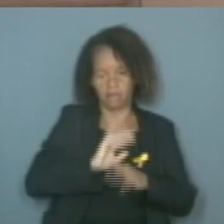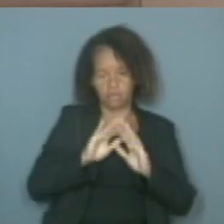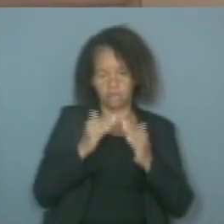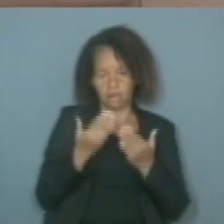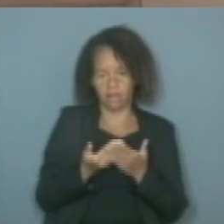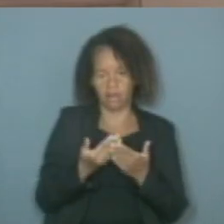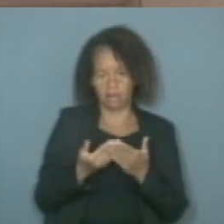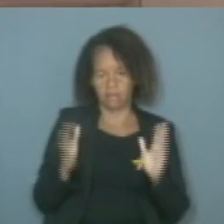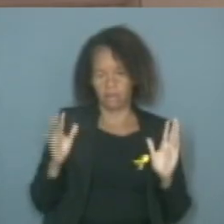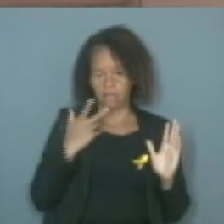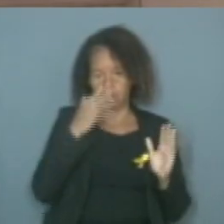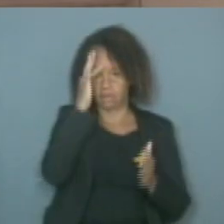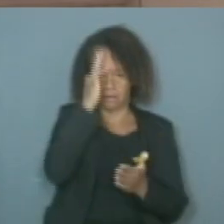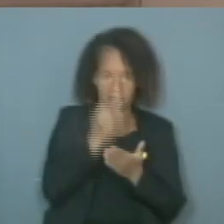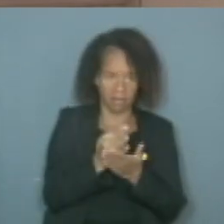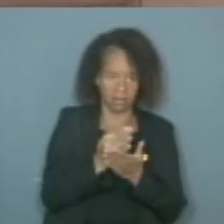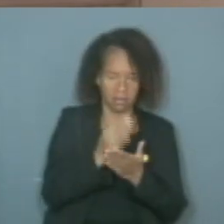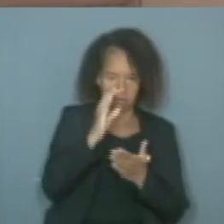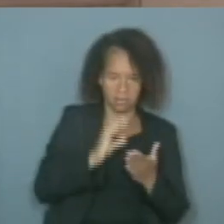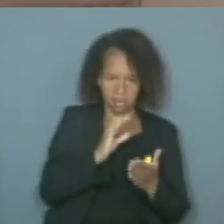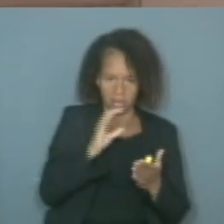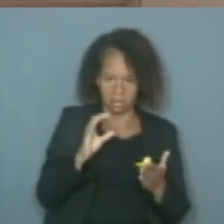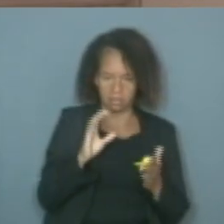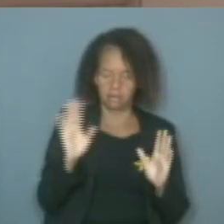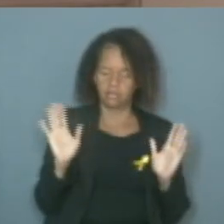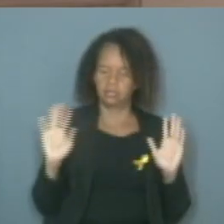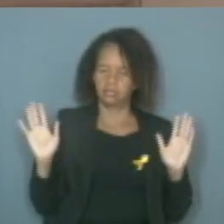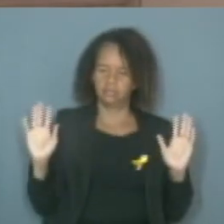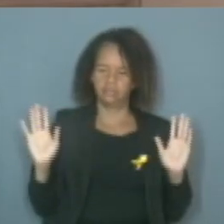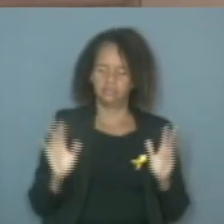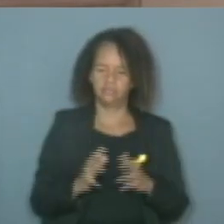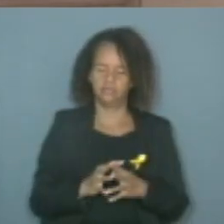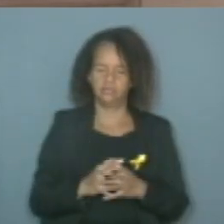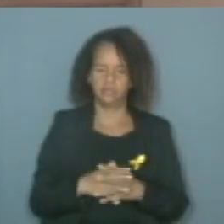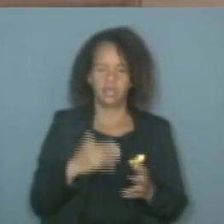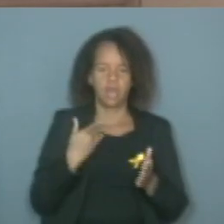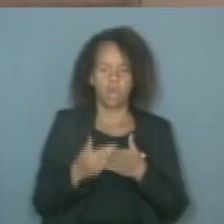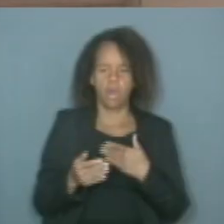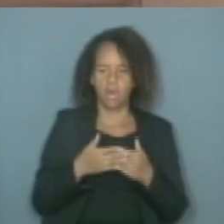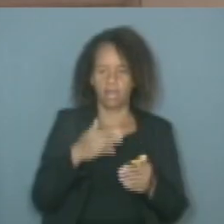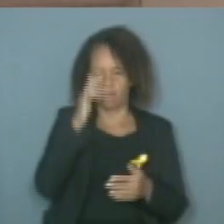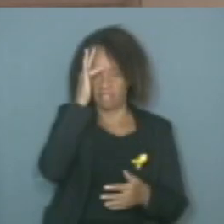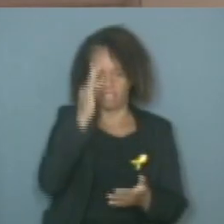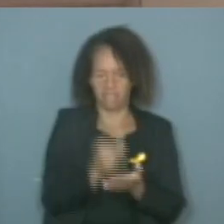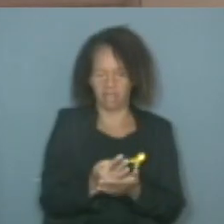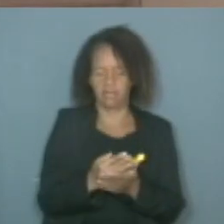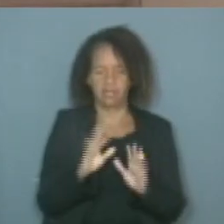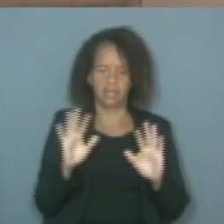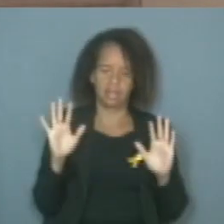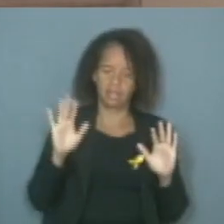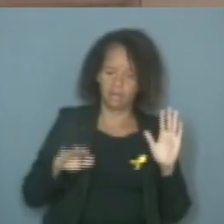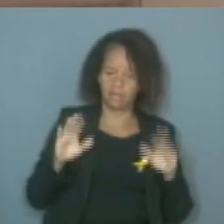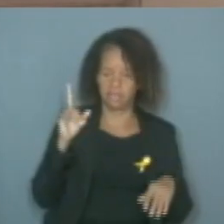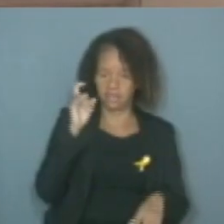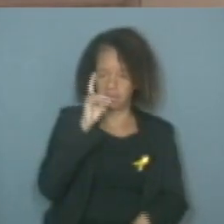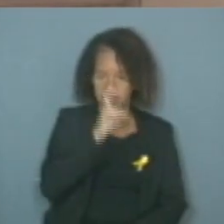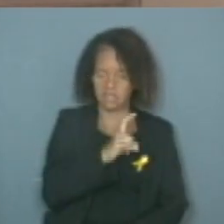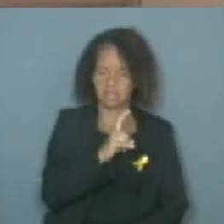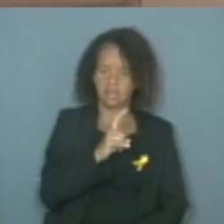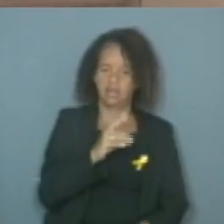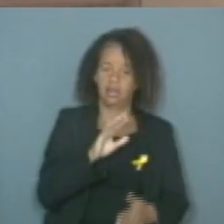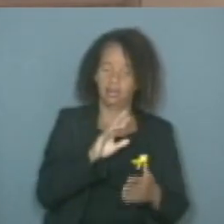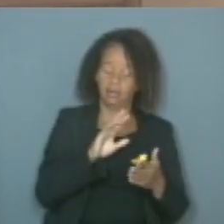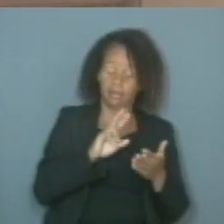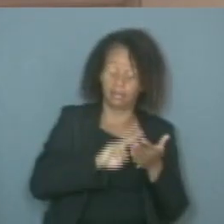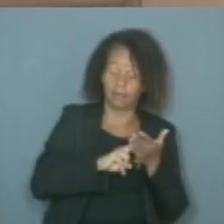escolar. Aqui não fala sua fé cristã. Sua fé. Então, qualquer fé. Talvez fique difícil a interpretação de